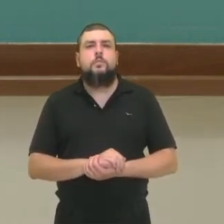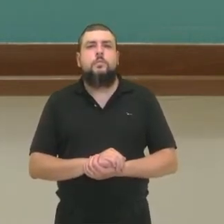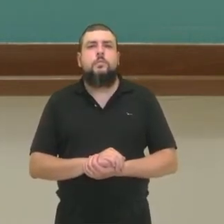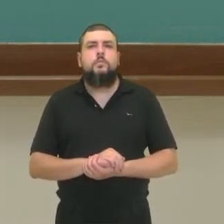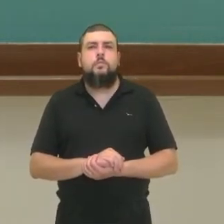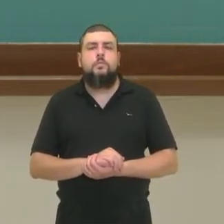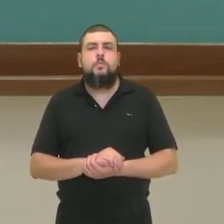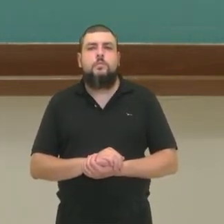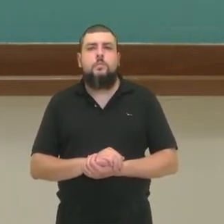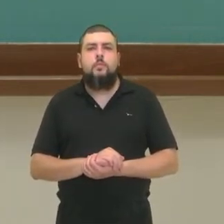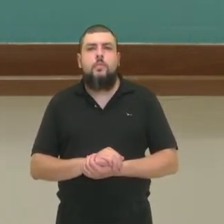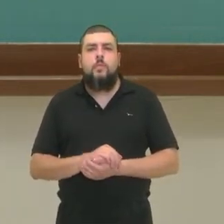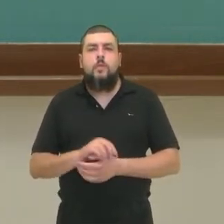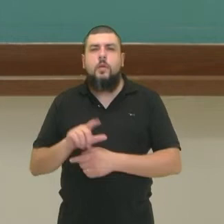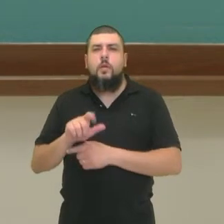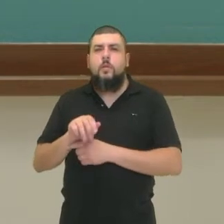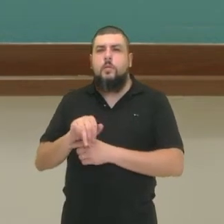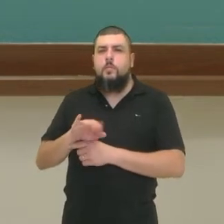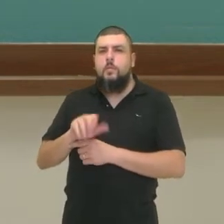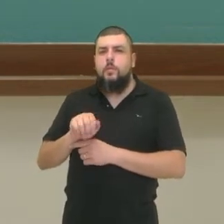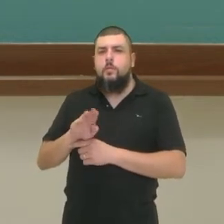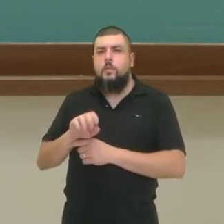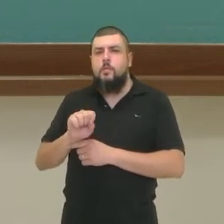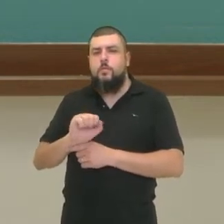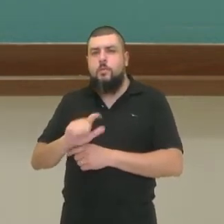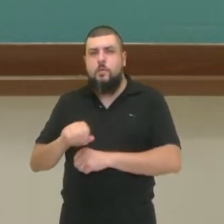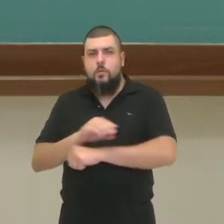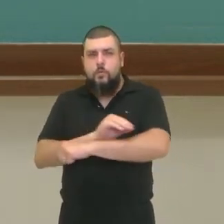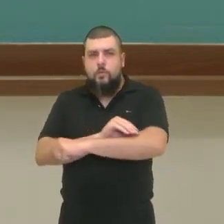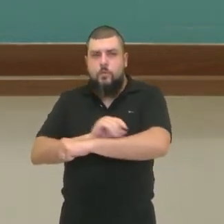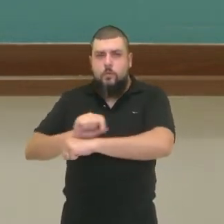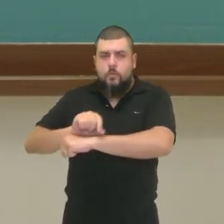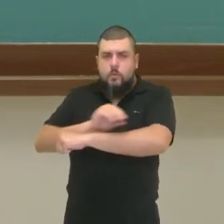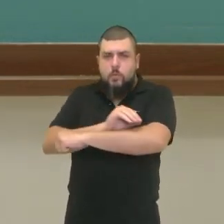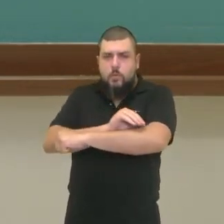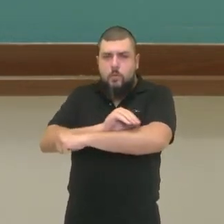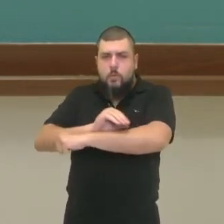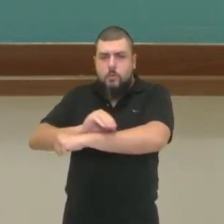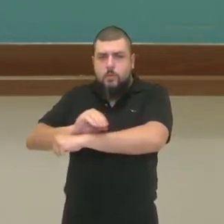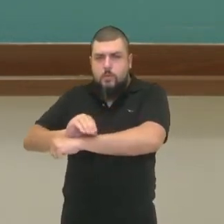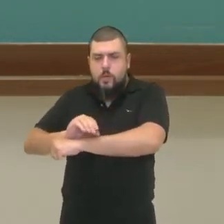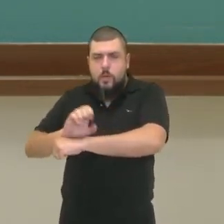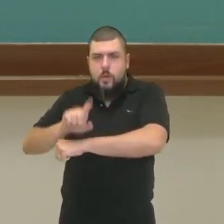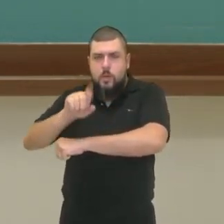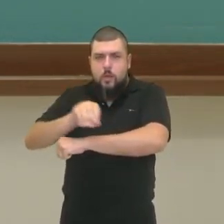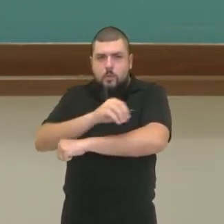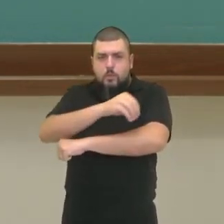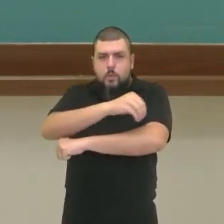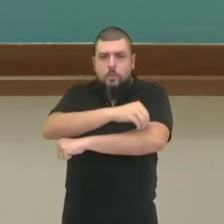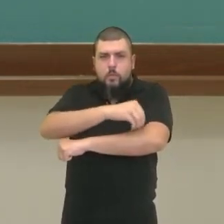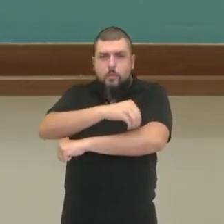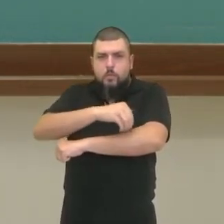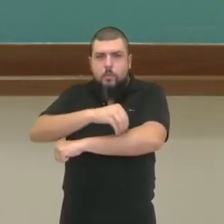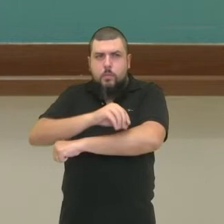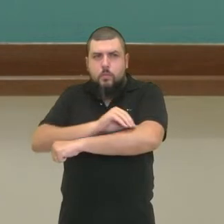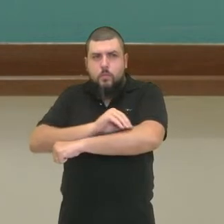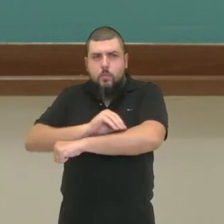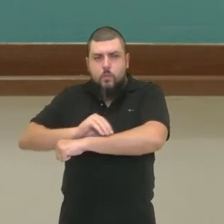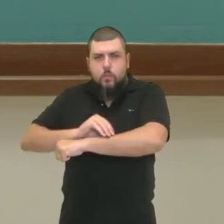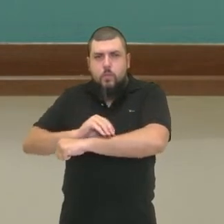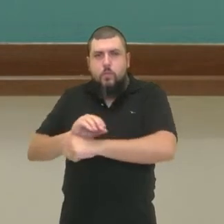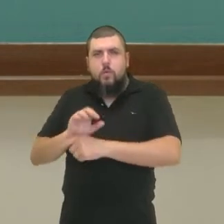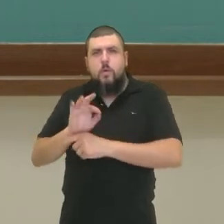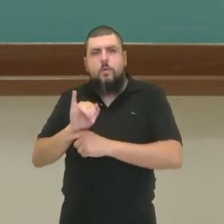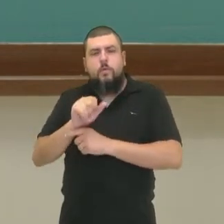lâmina basal, todos os tecidos, o tecido epitelial é apoiado na lâmina basal. Ele é uma camada de tecido conjuntivo, fibras e colágeno.